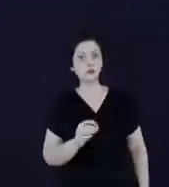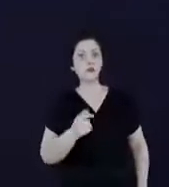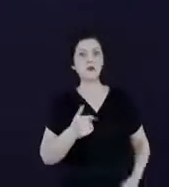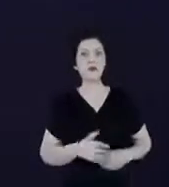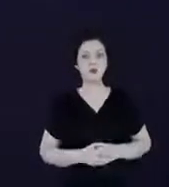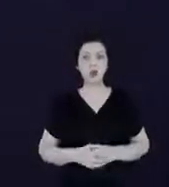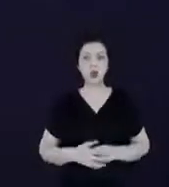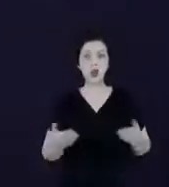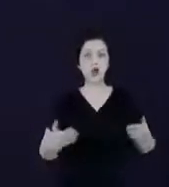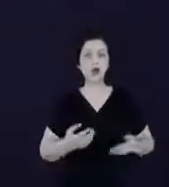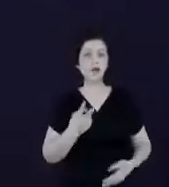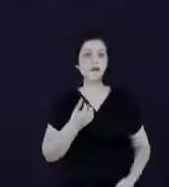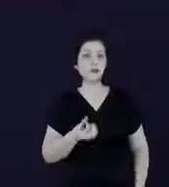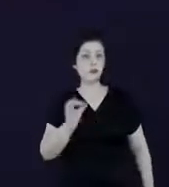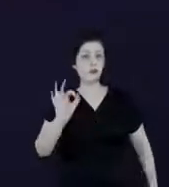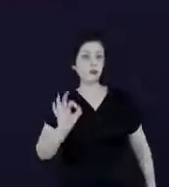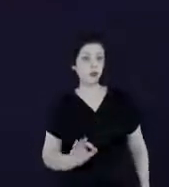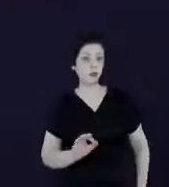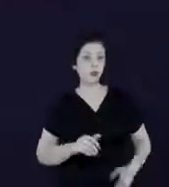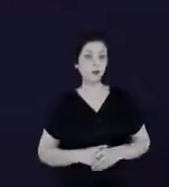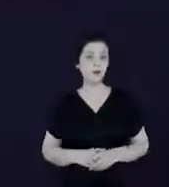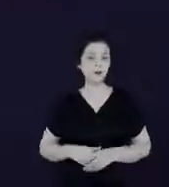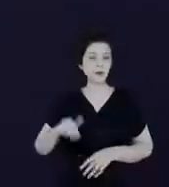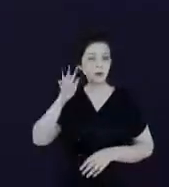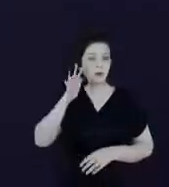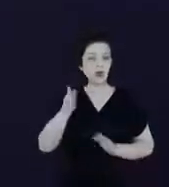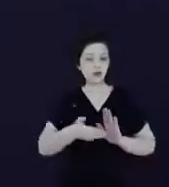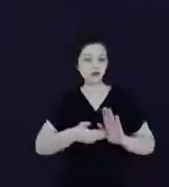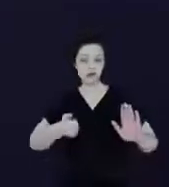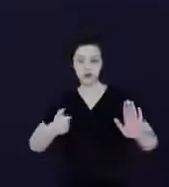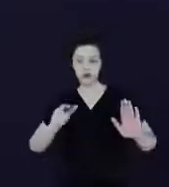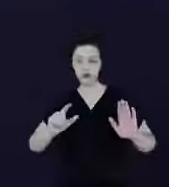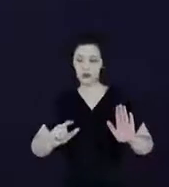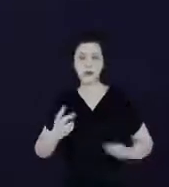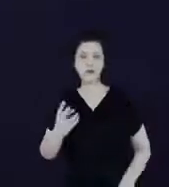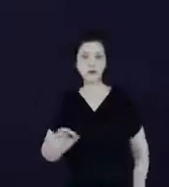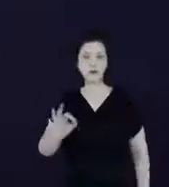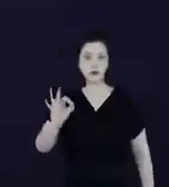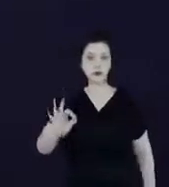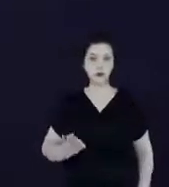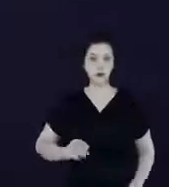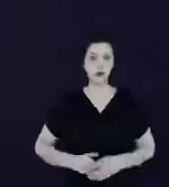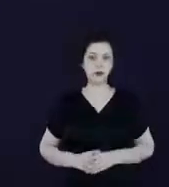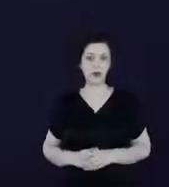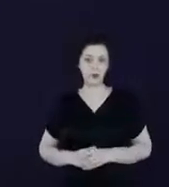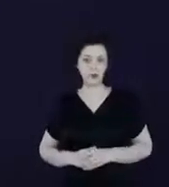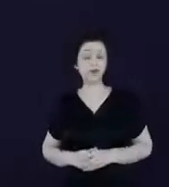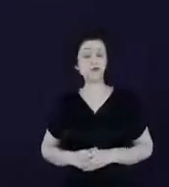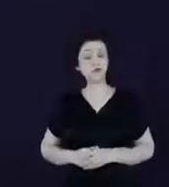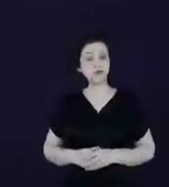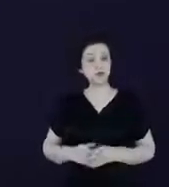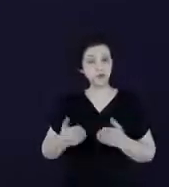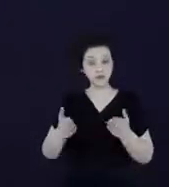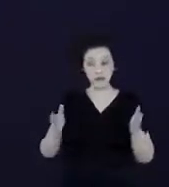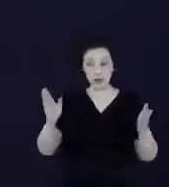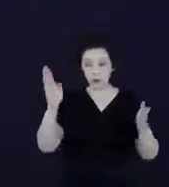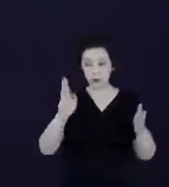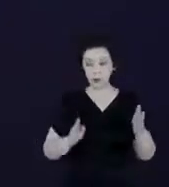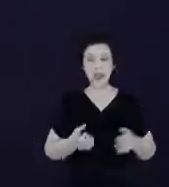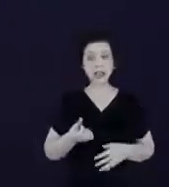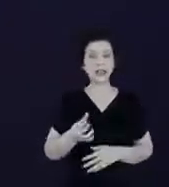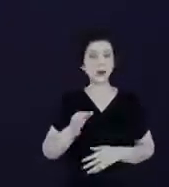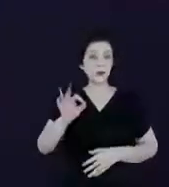com 26%, deputado. Imagina tirar 20%. Pedir para o ONS, o operador, operar um sistema da dimensão do Brasil com 6%